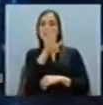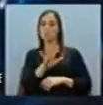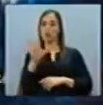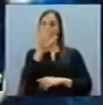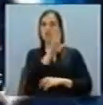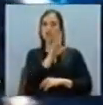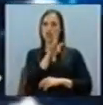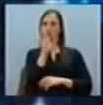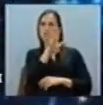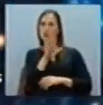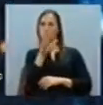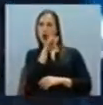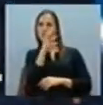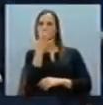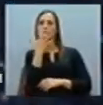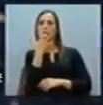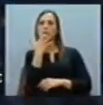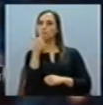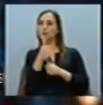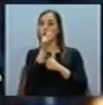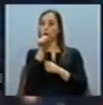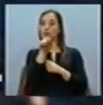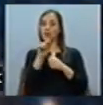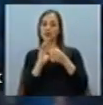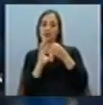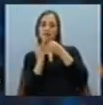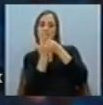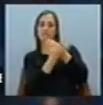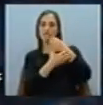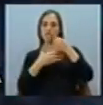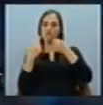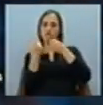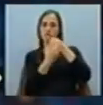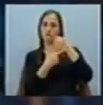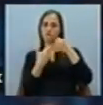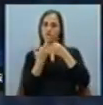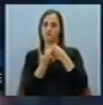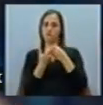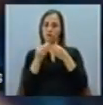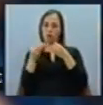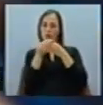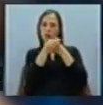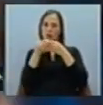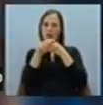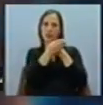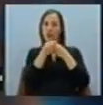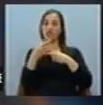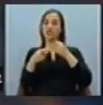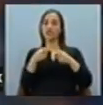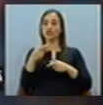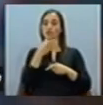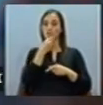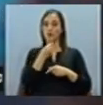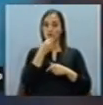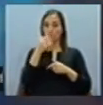com maior resolução desse disco de poeiras à volta de estrelas mais velhas. E só para tu ficares espantada